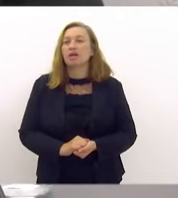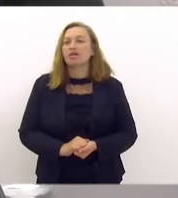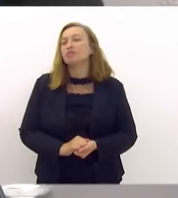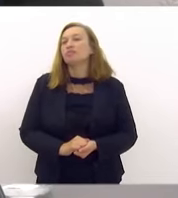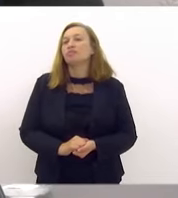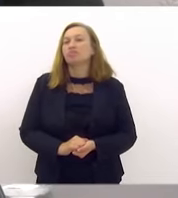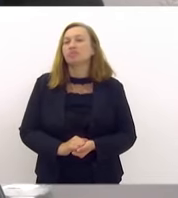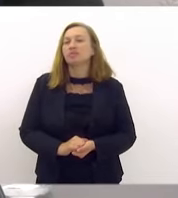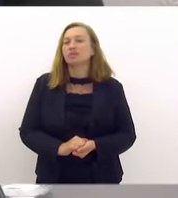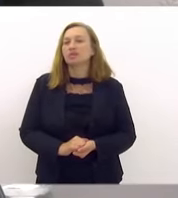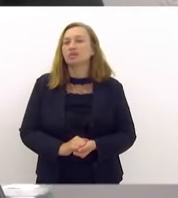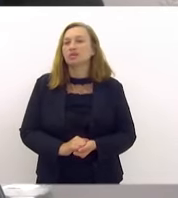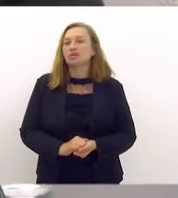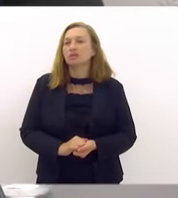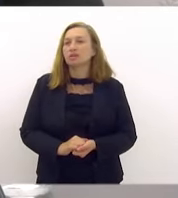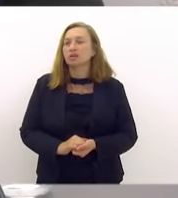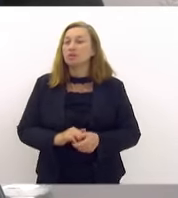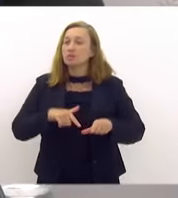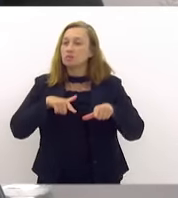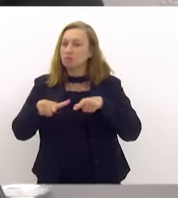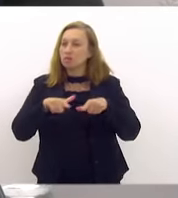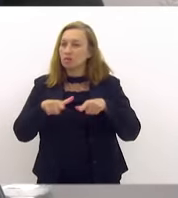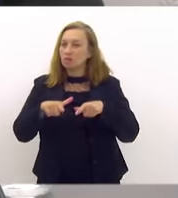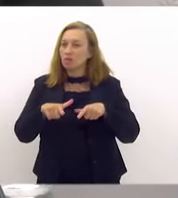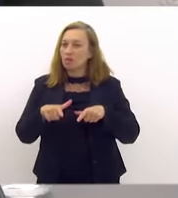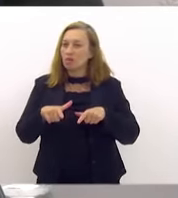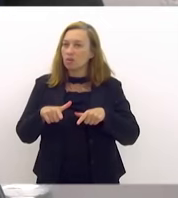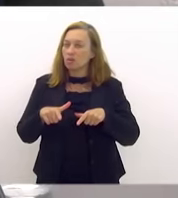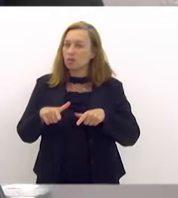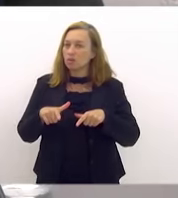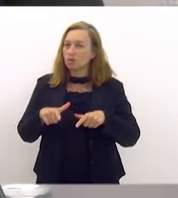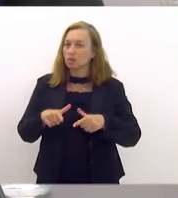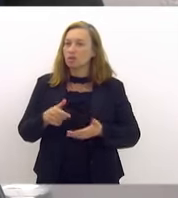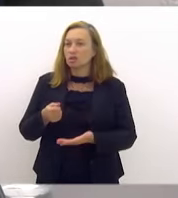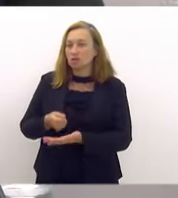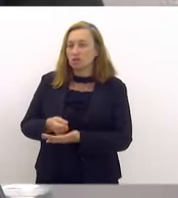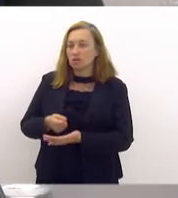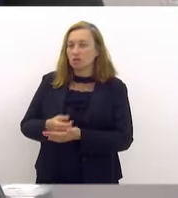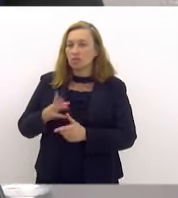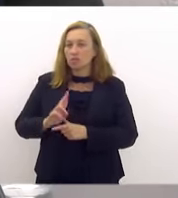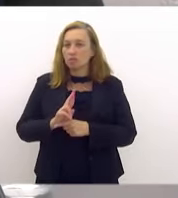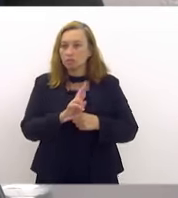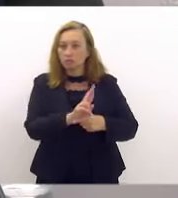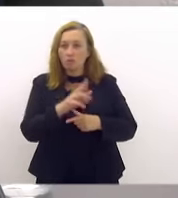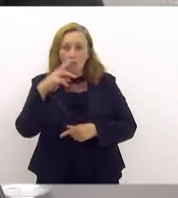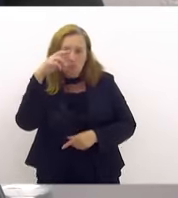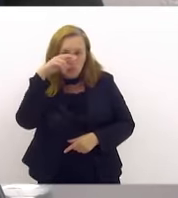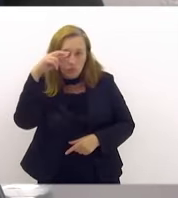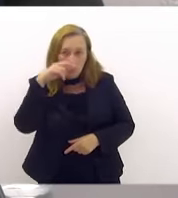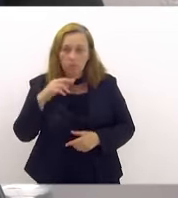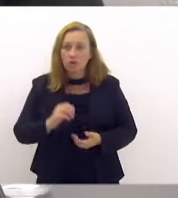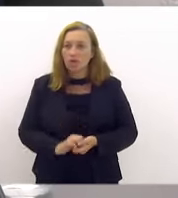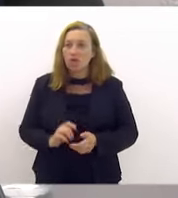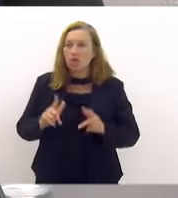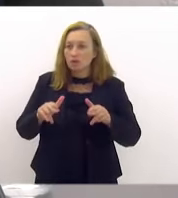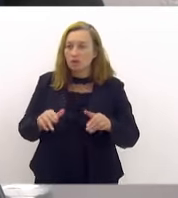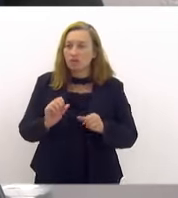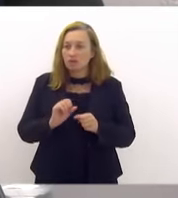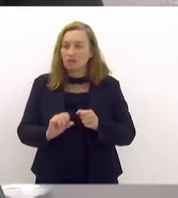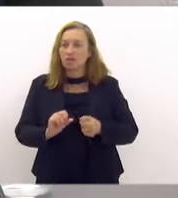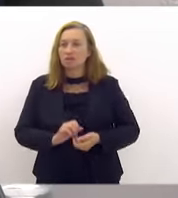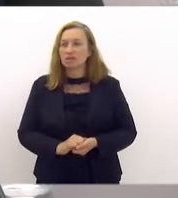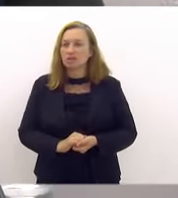eh nesse trabalho é dever do promotor de justiça aferir como tá sendo feito né esse